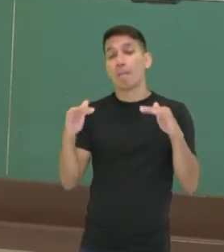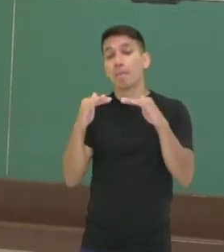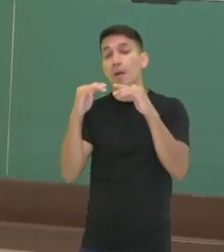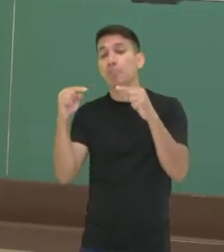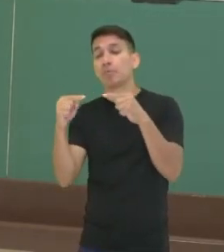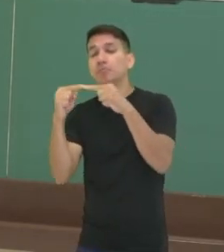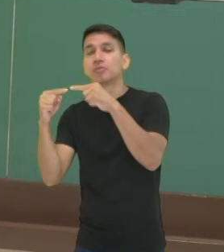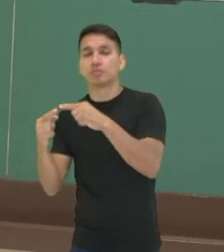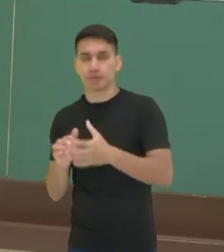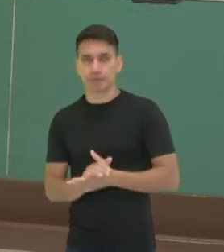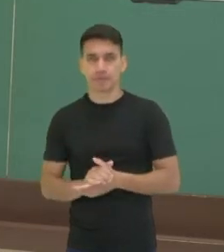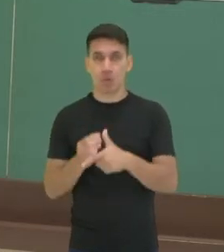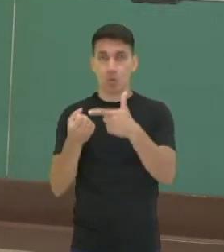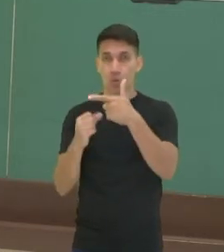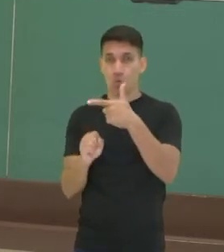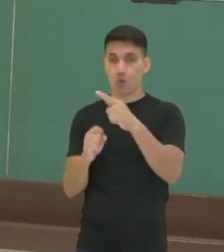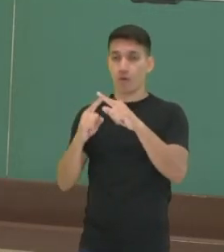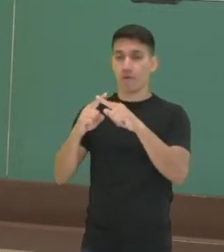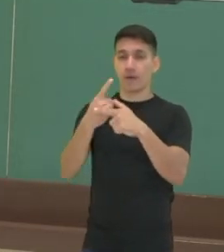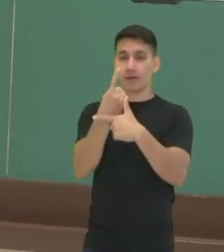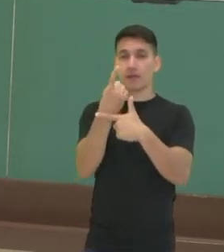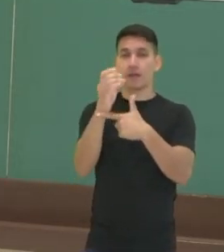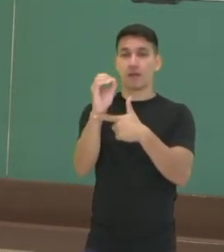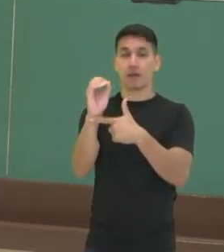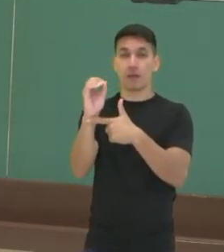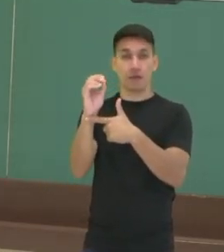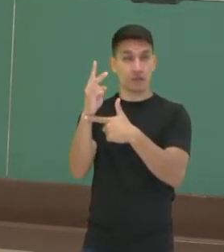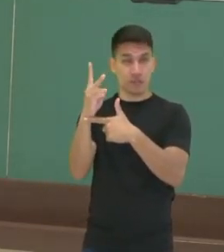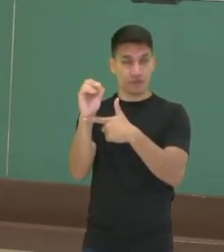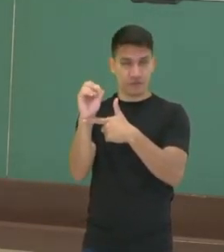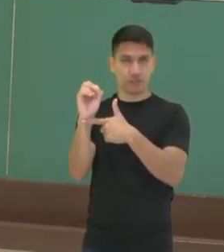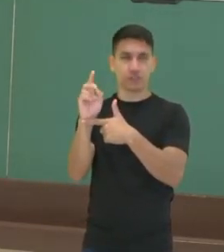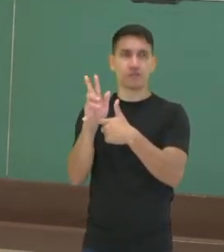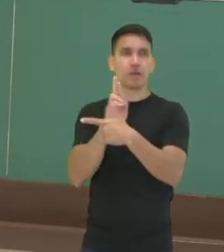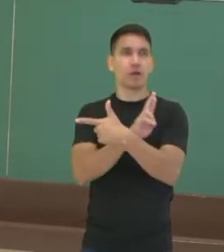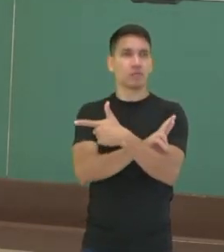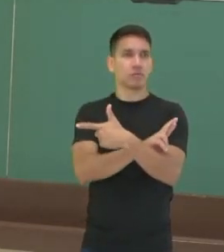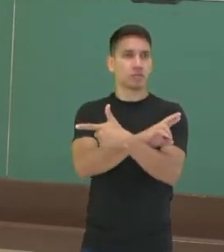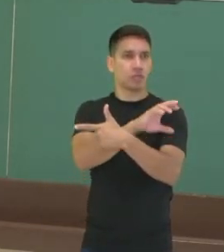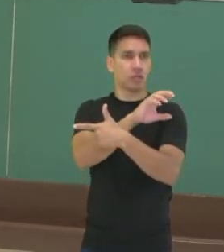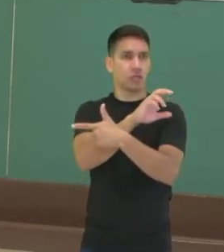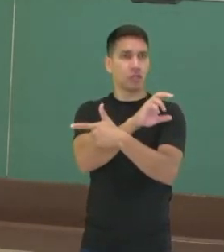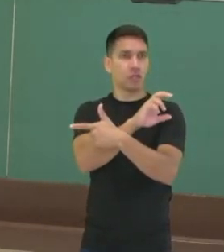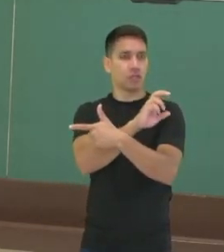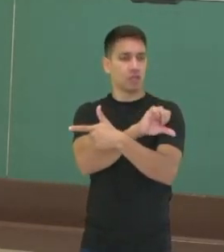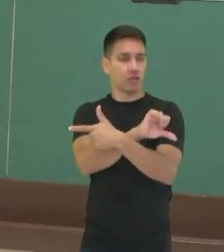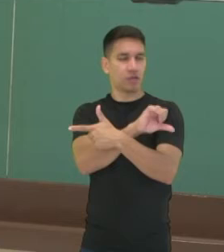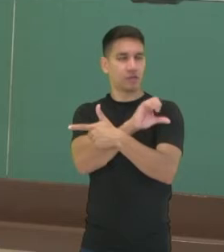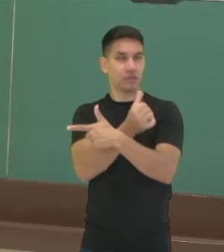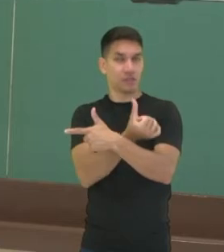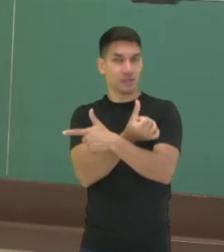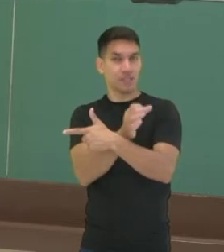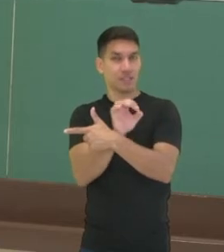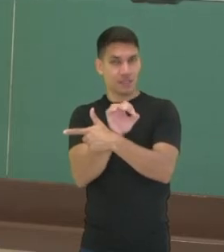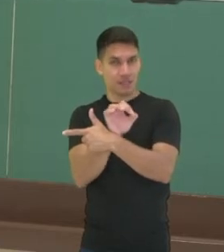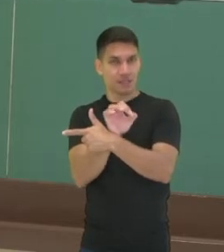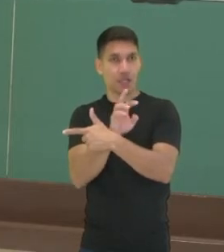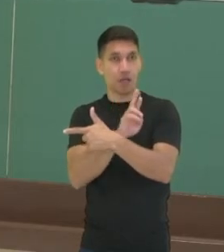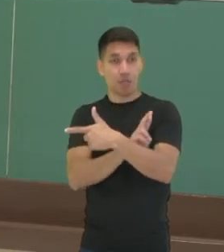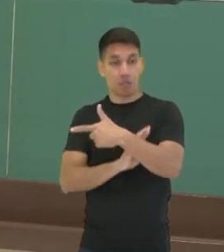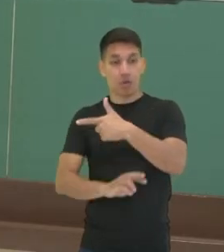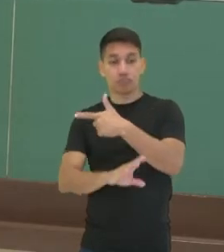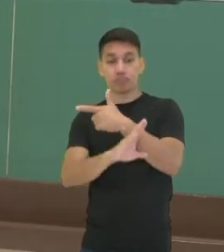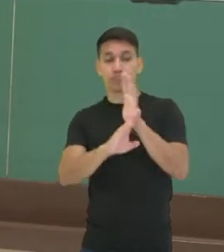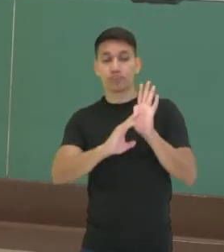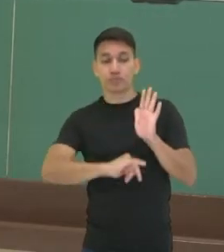Multiplica 8 vezes 120, vai dar 960. Faz a subtração, que vai dar 54.